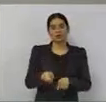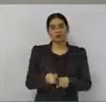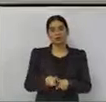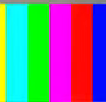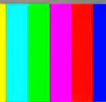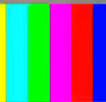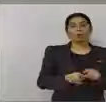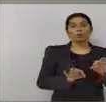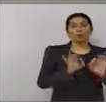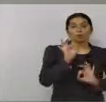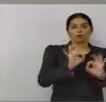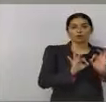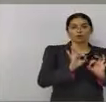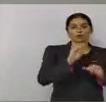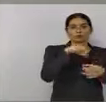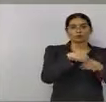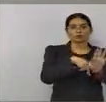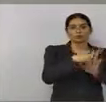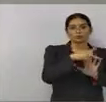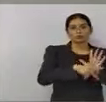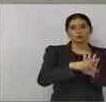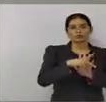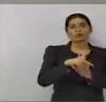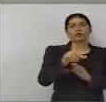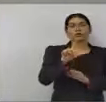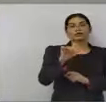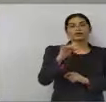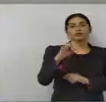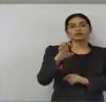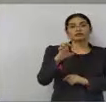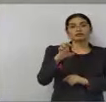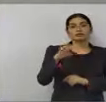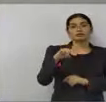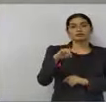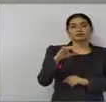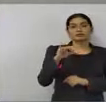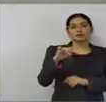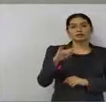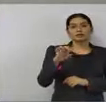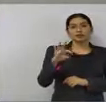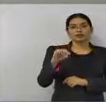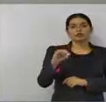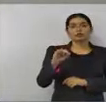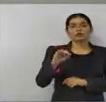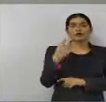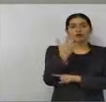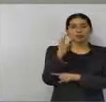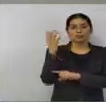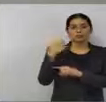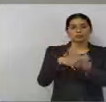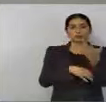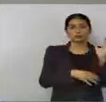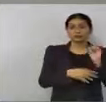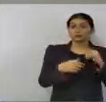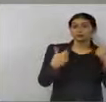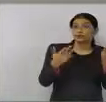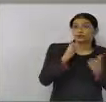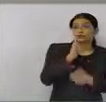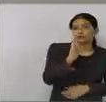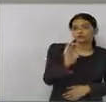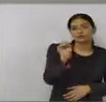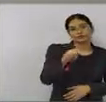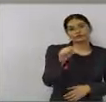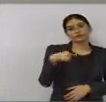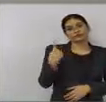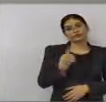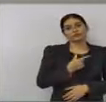apresentado no projeto de licenciamento ambiental. Então, sim, nós temos o plano previsto e implantado